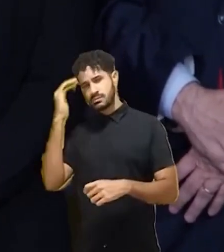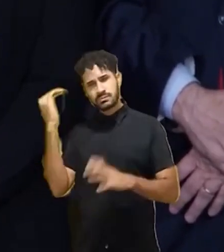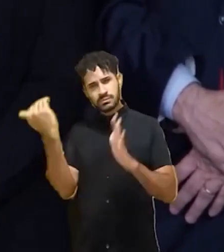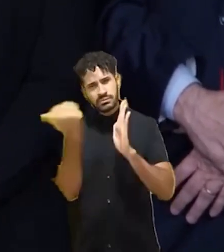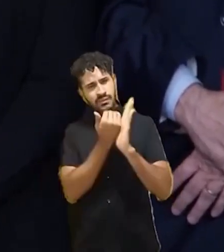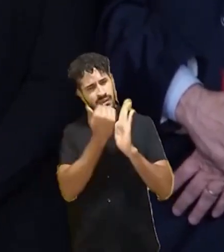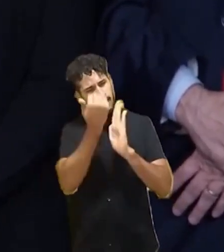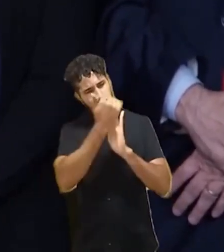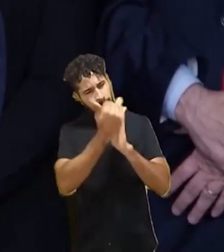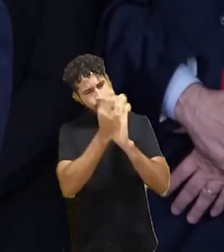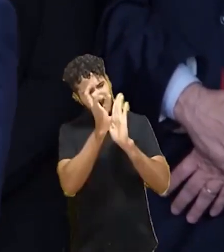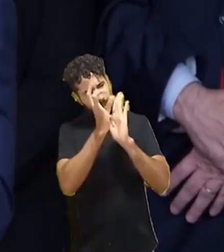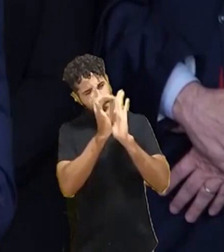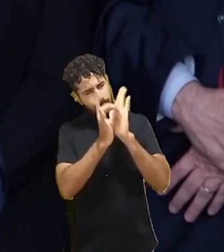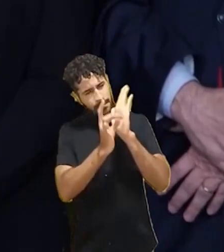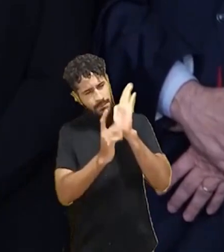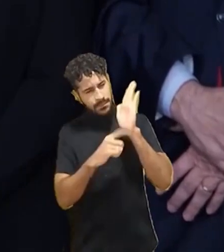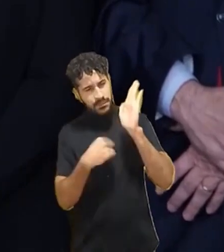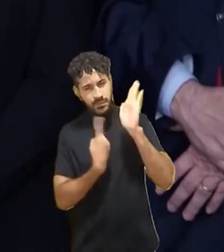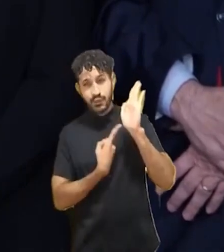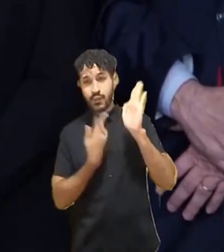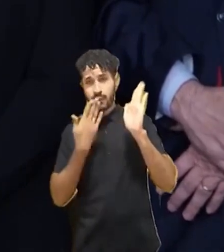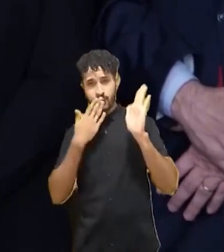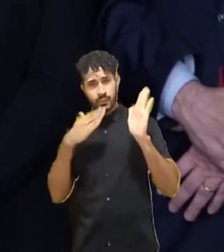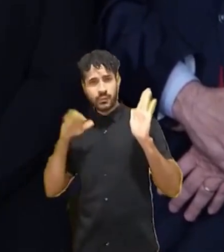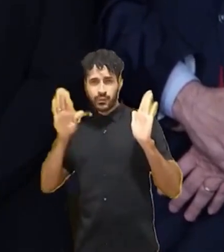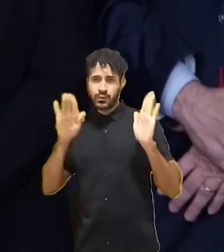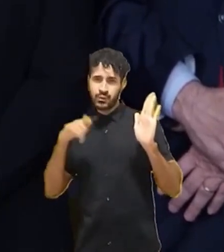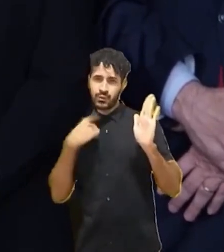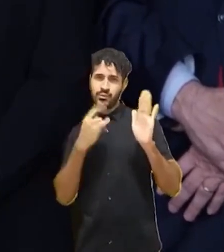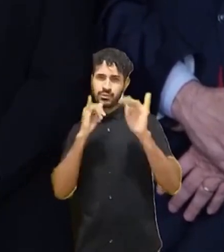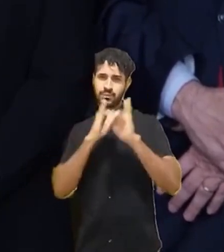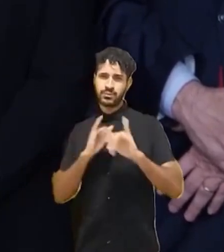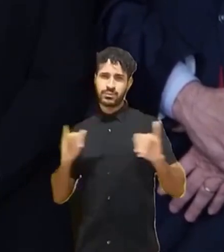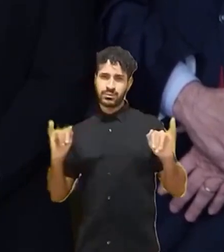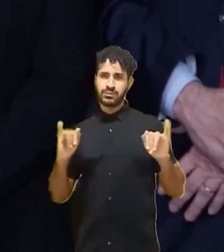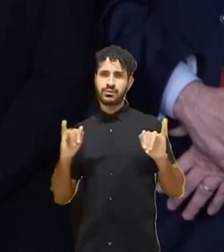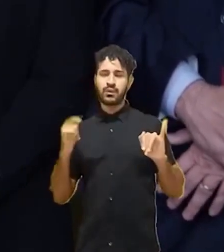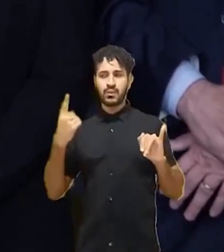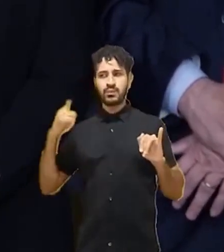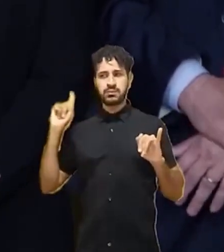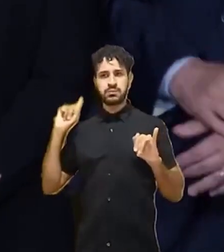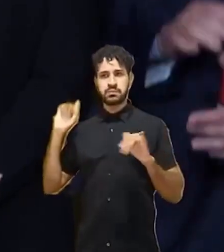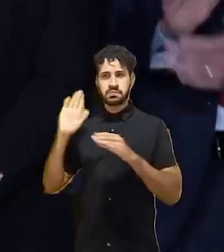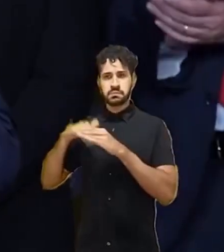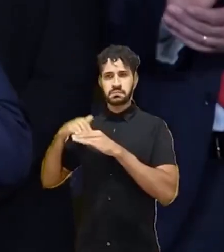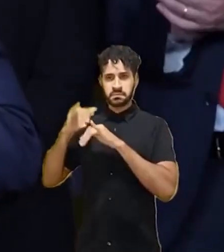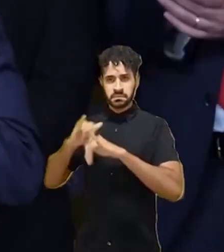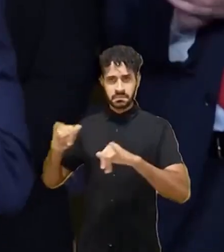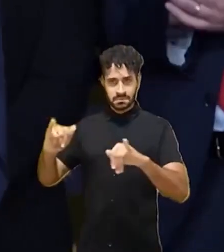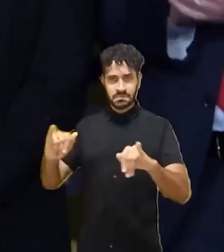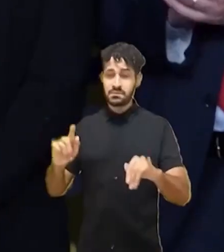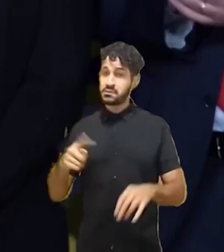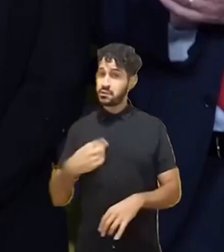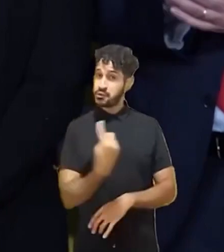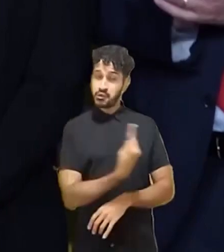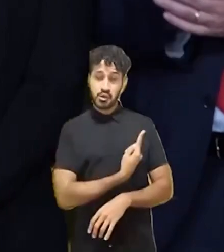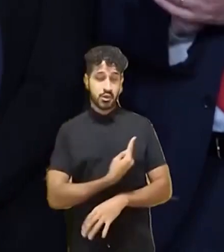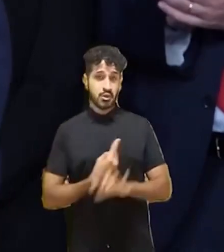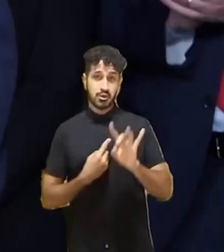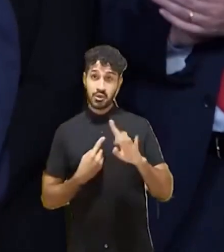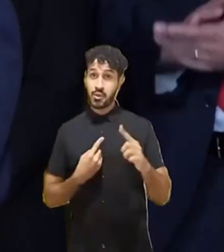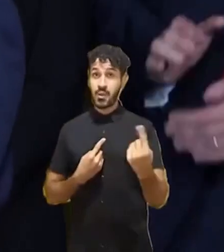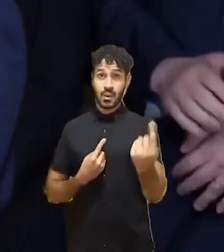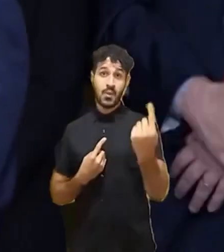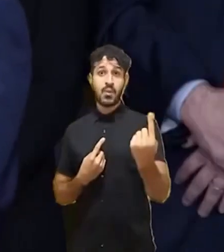palavra que nós falamos no nosso discurso nessa última campanha nós só temos uma missão